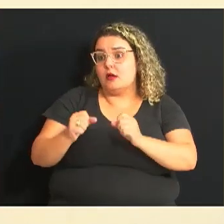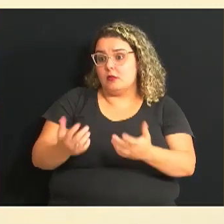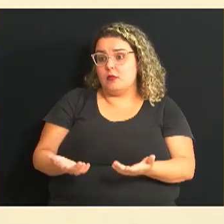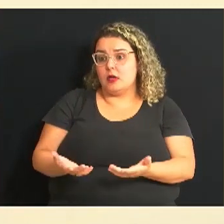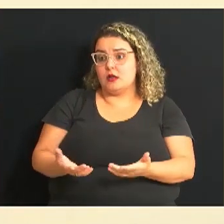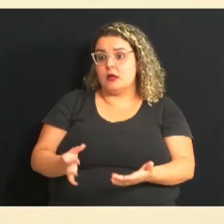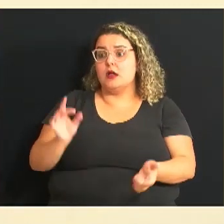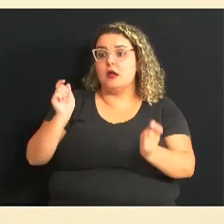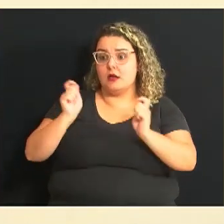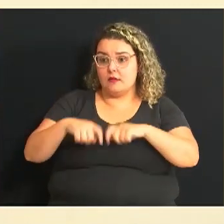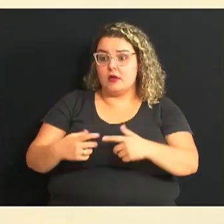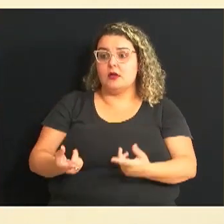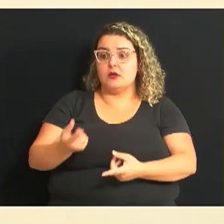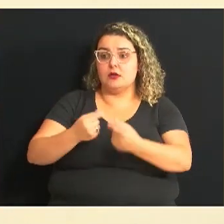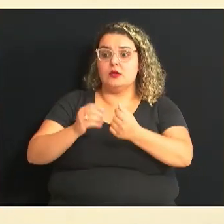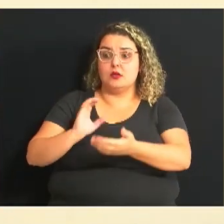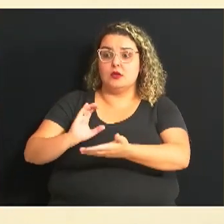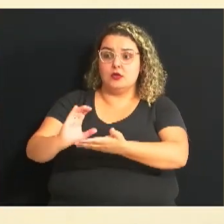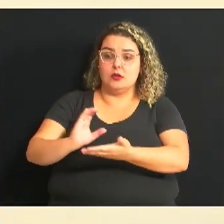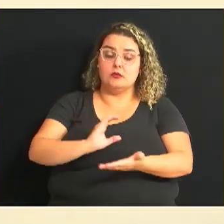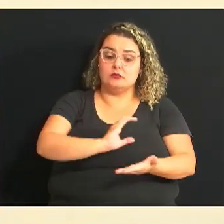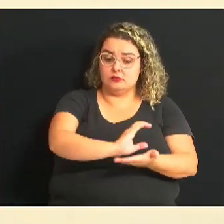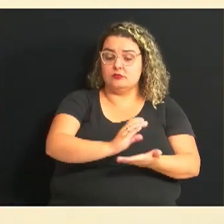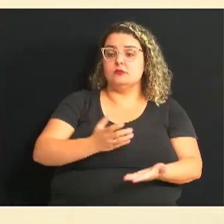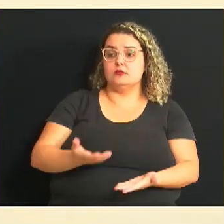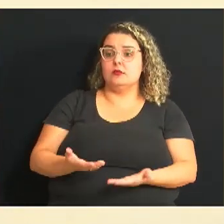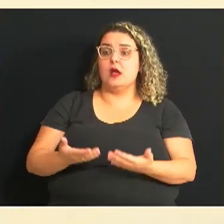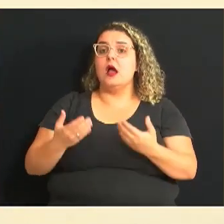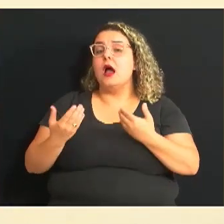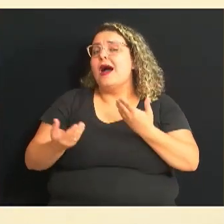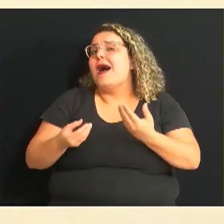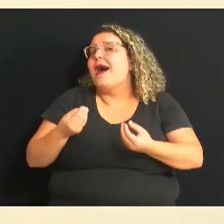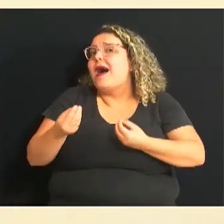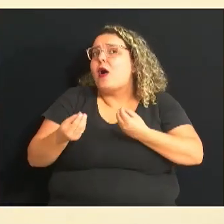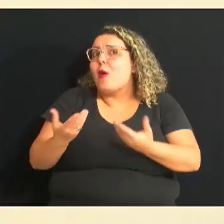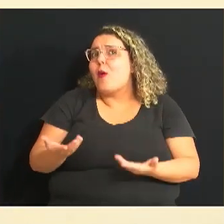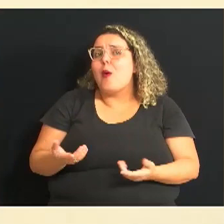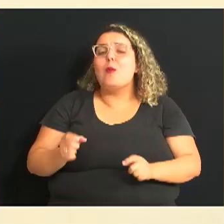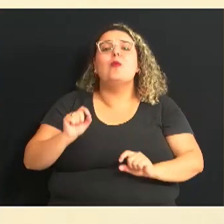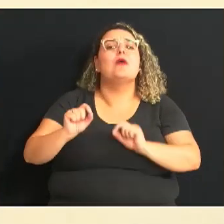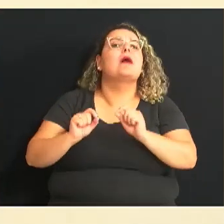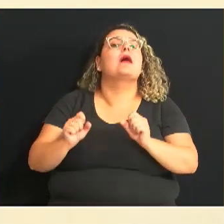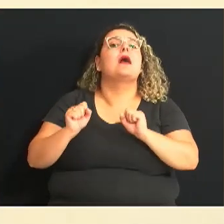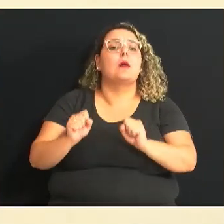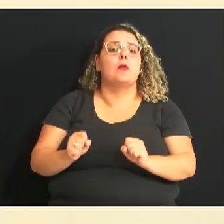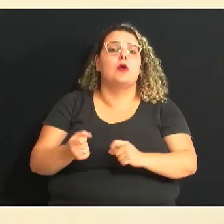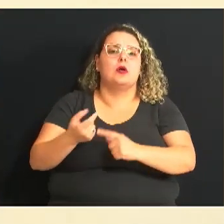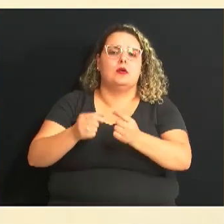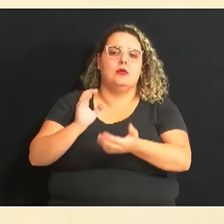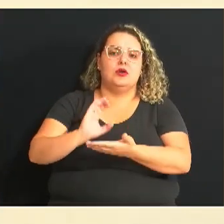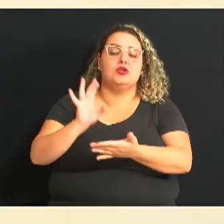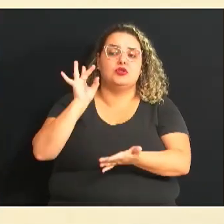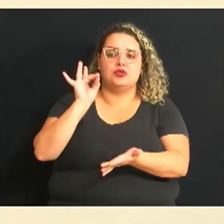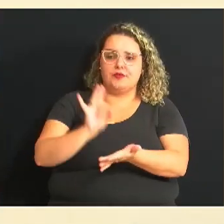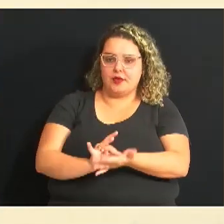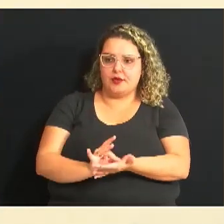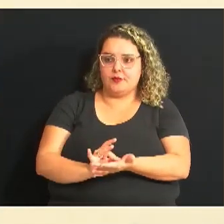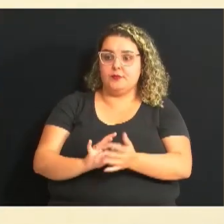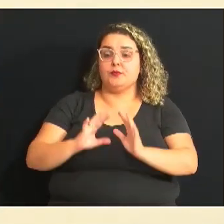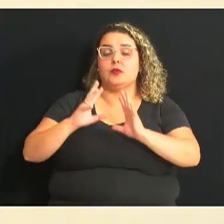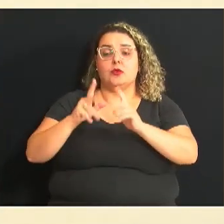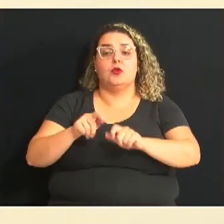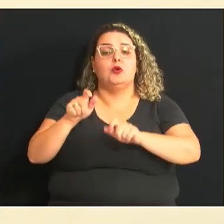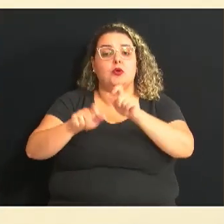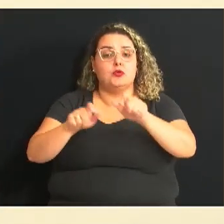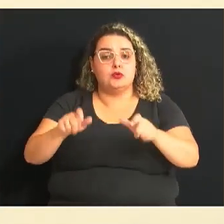essa destinação, né? Agora, quem é que pode fazer essa destinação de fato? Todas aquelas pessoas